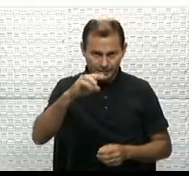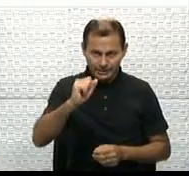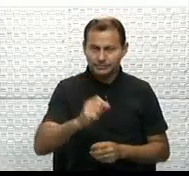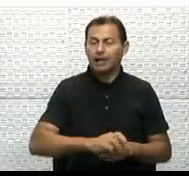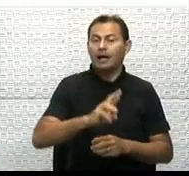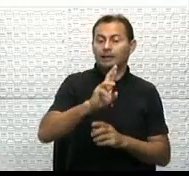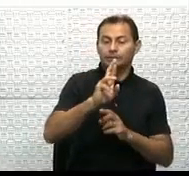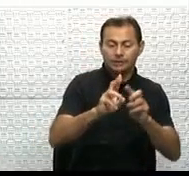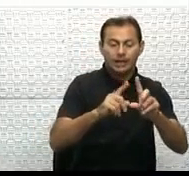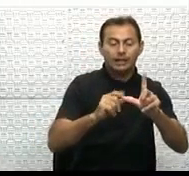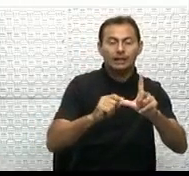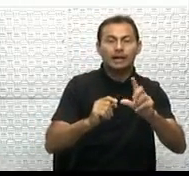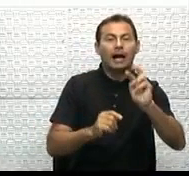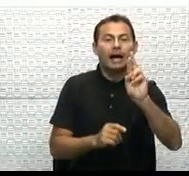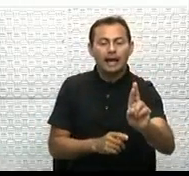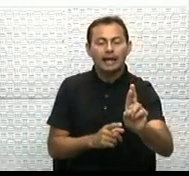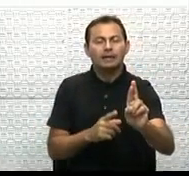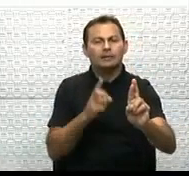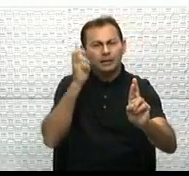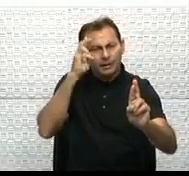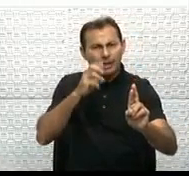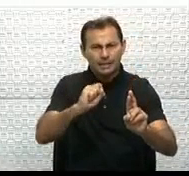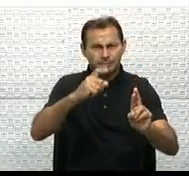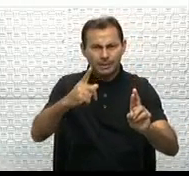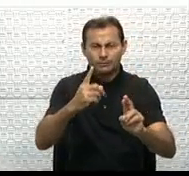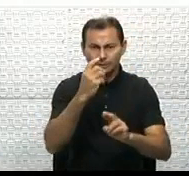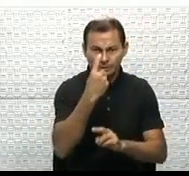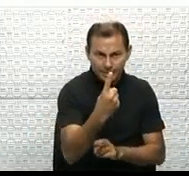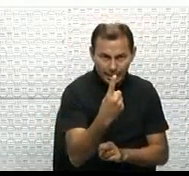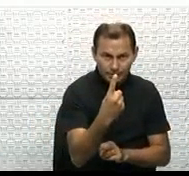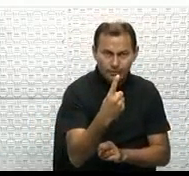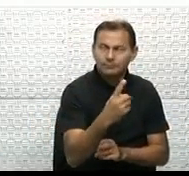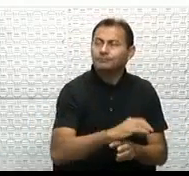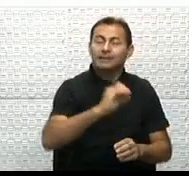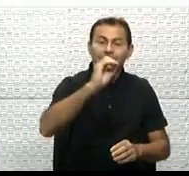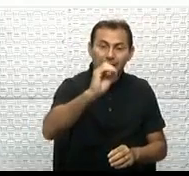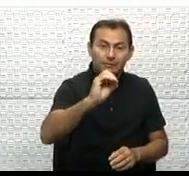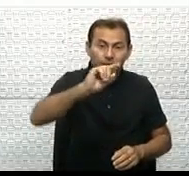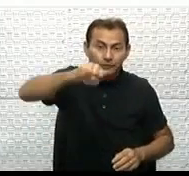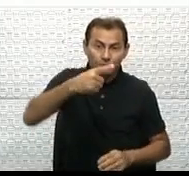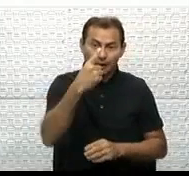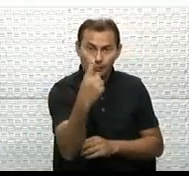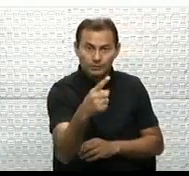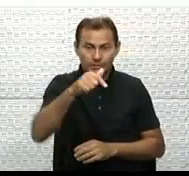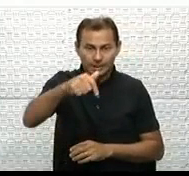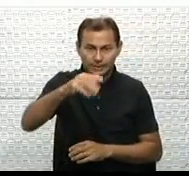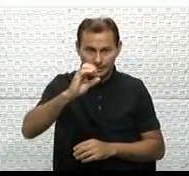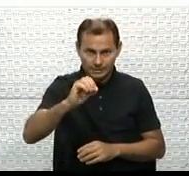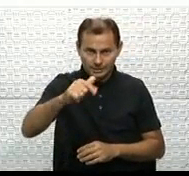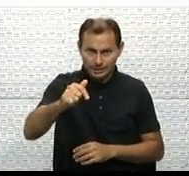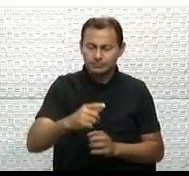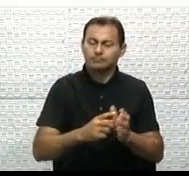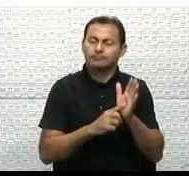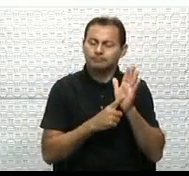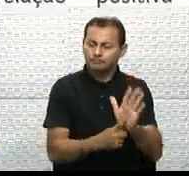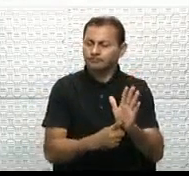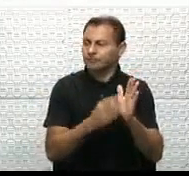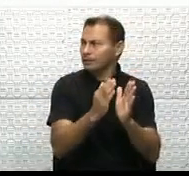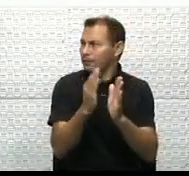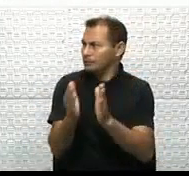R é o valor determinado na situação problema 1, o 0,707. Executamos os seguintes